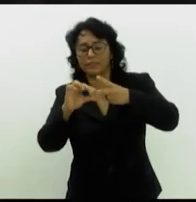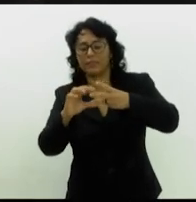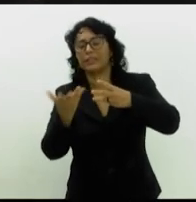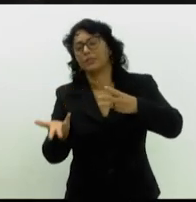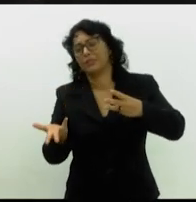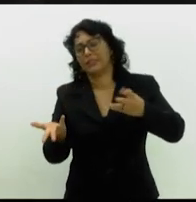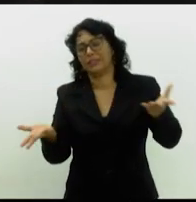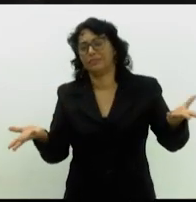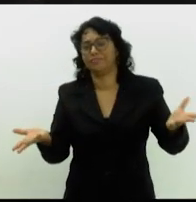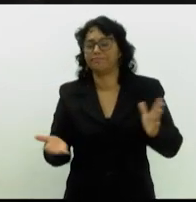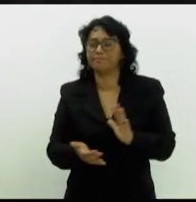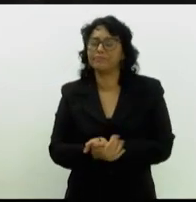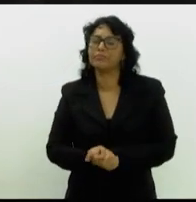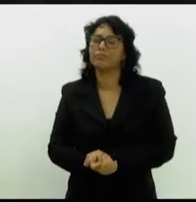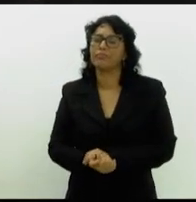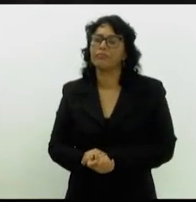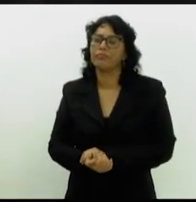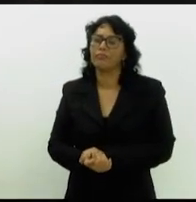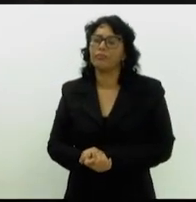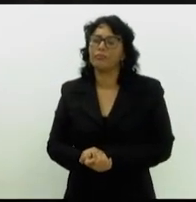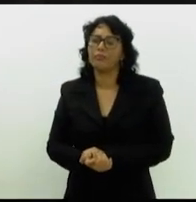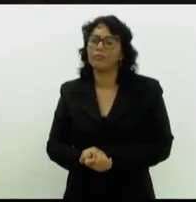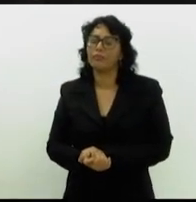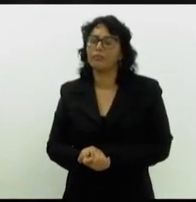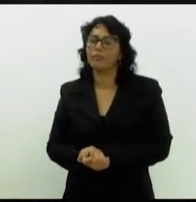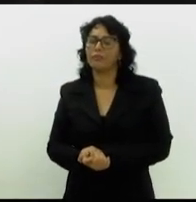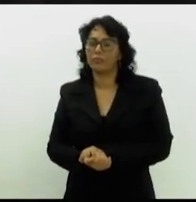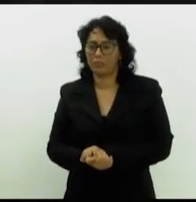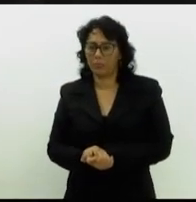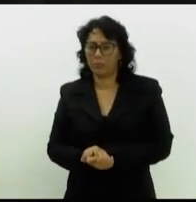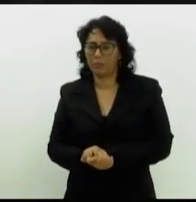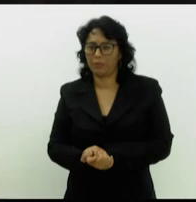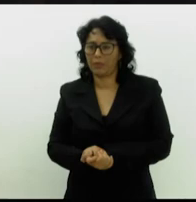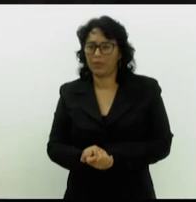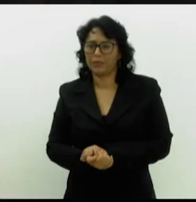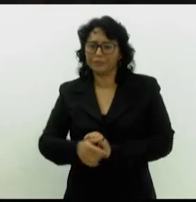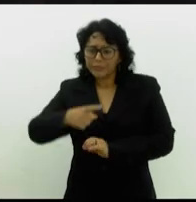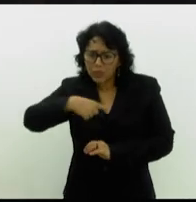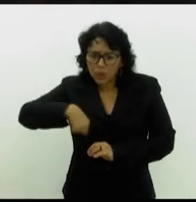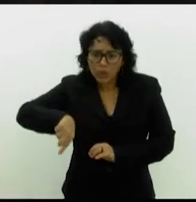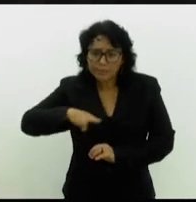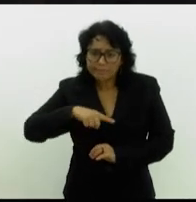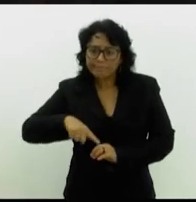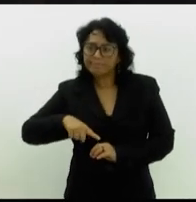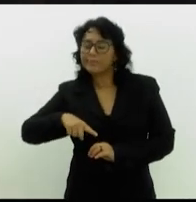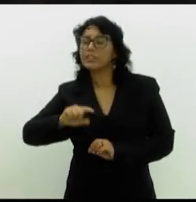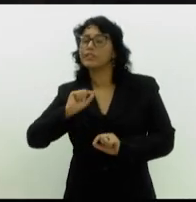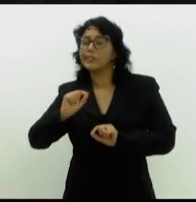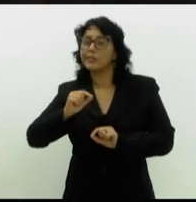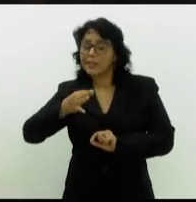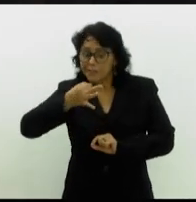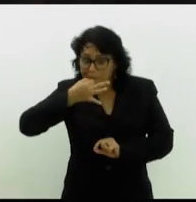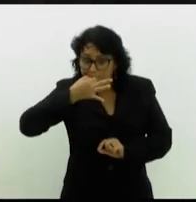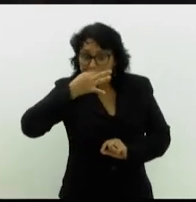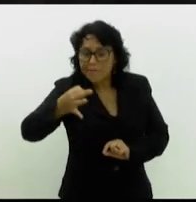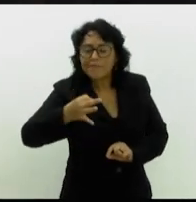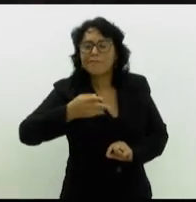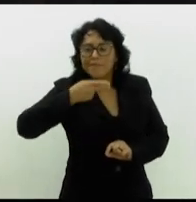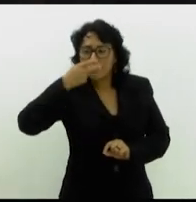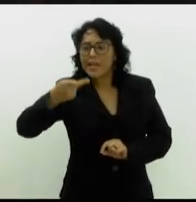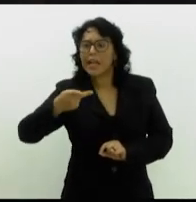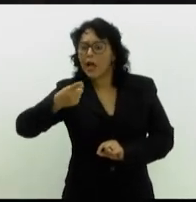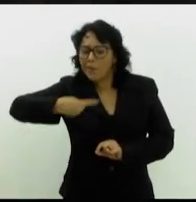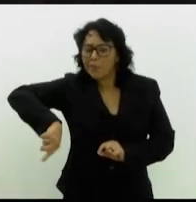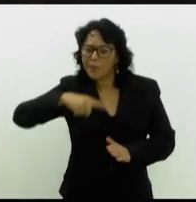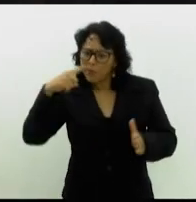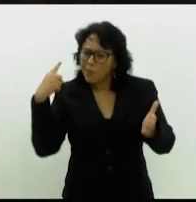importante e na qual nós aqui fazemos questão de reafirmar a nossa o nosso compromisso o nosso